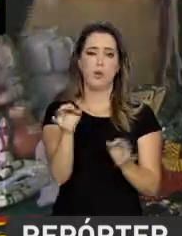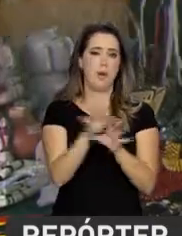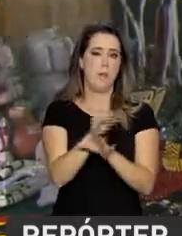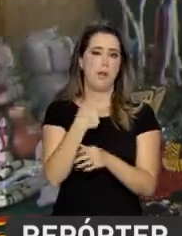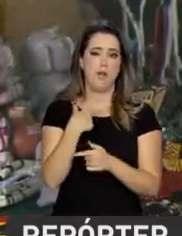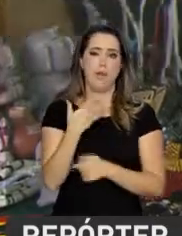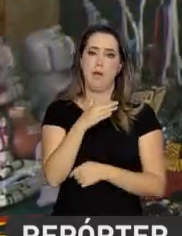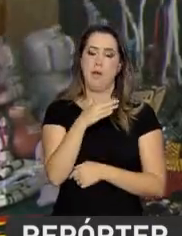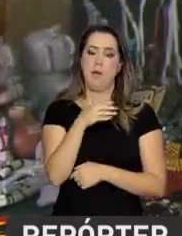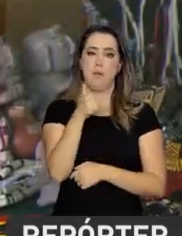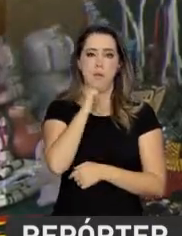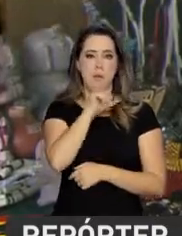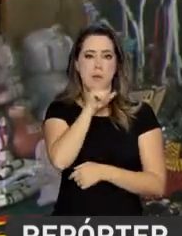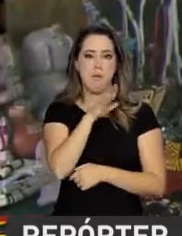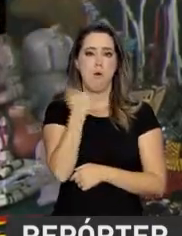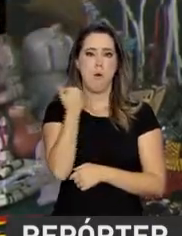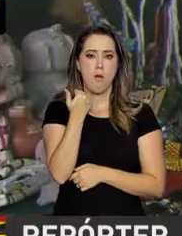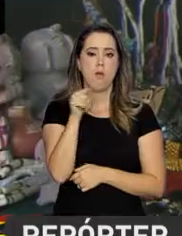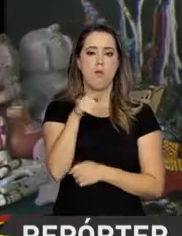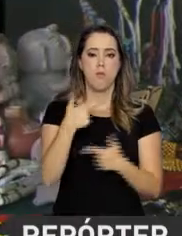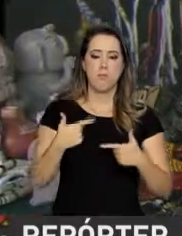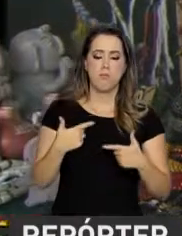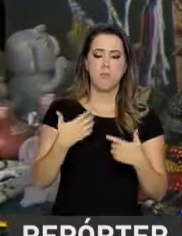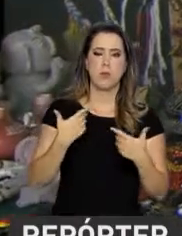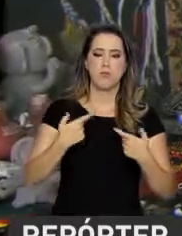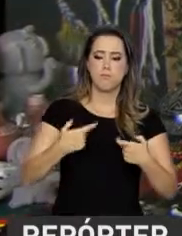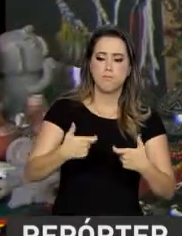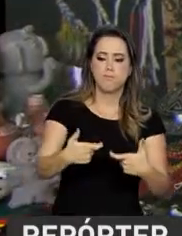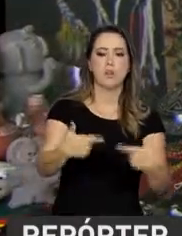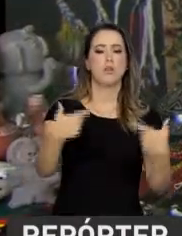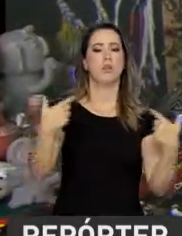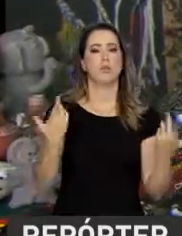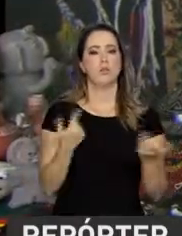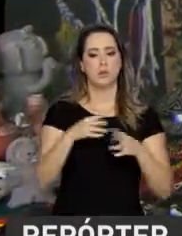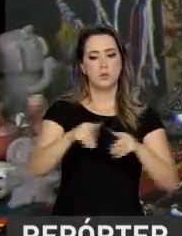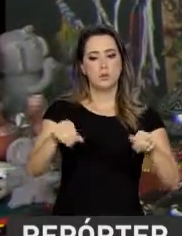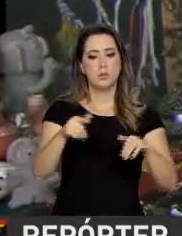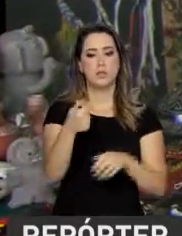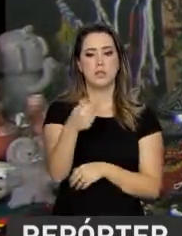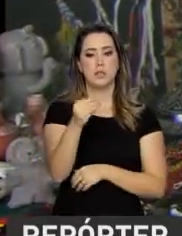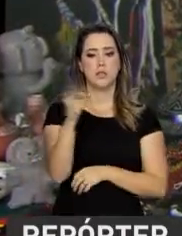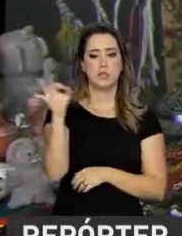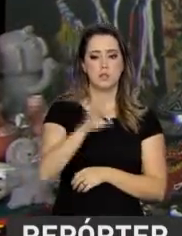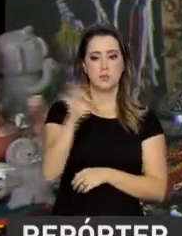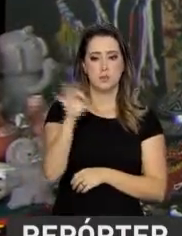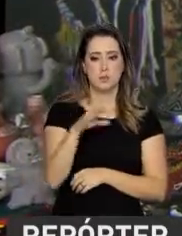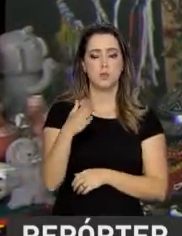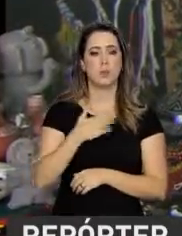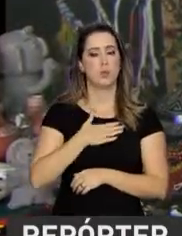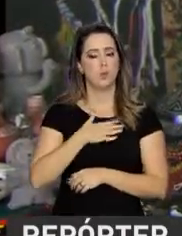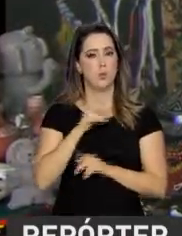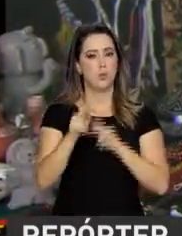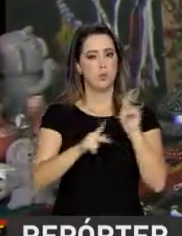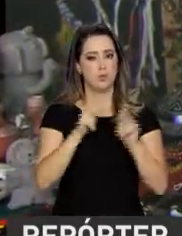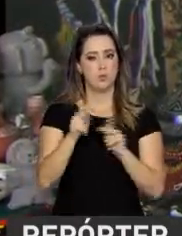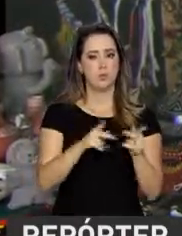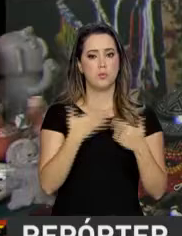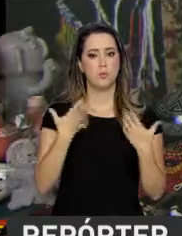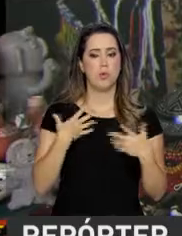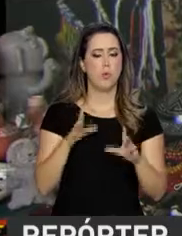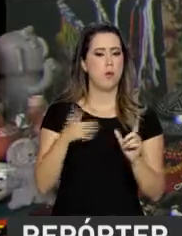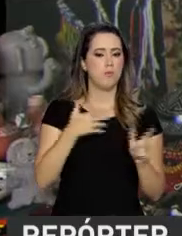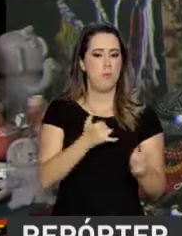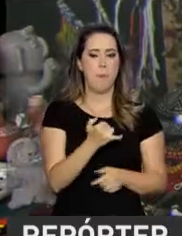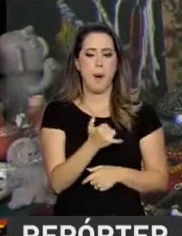mãe no conflito não chame a mãe como já te falei 70% do meu povo é praticamente foi